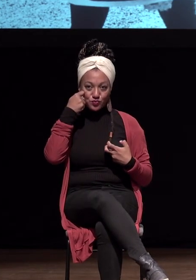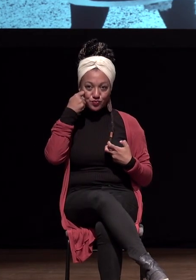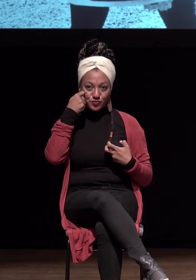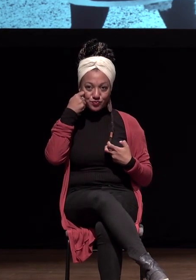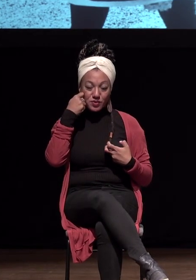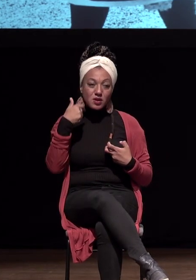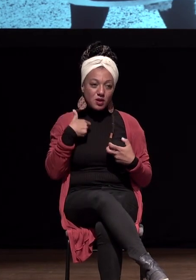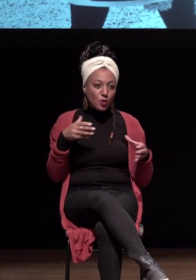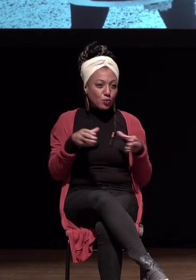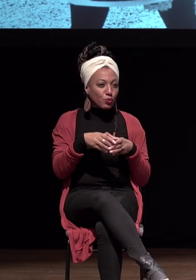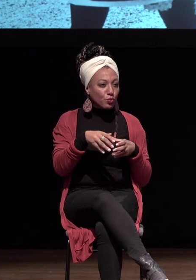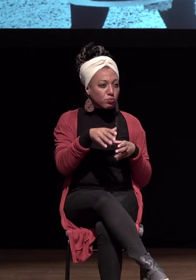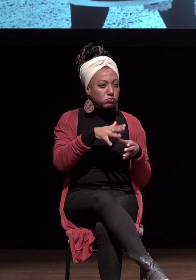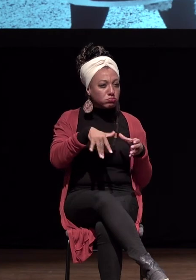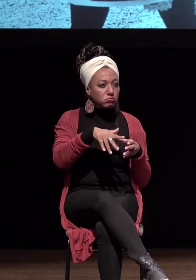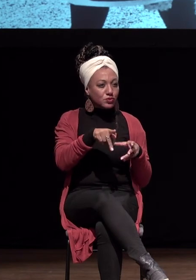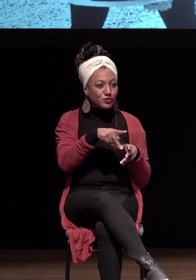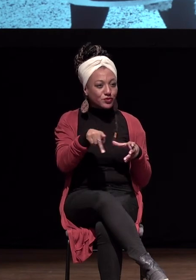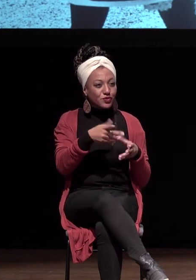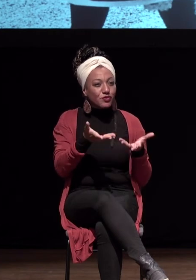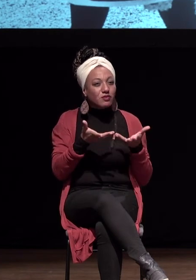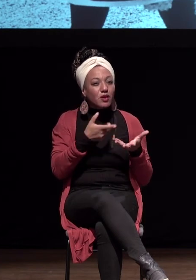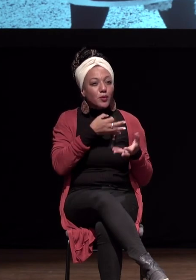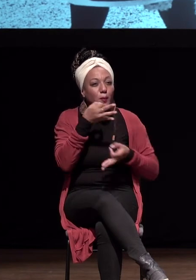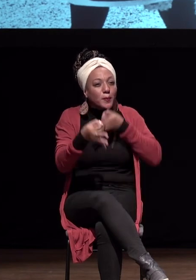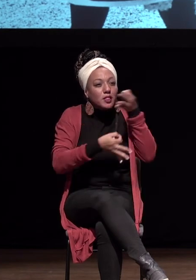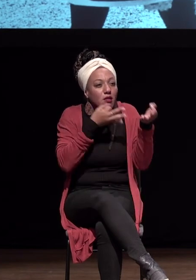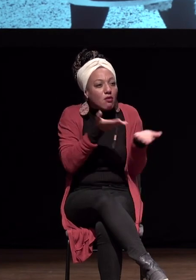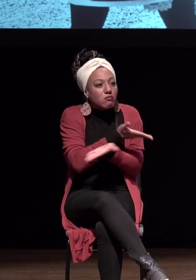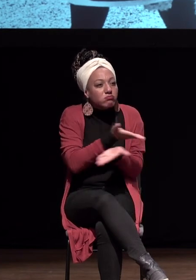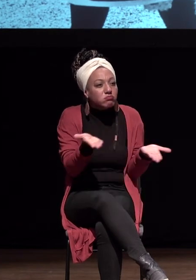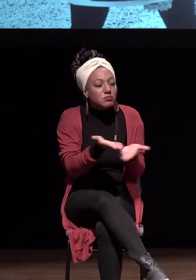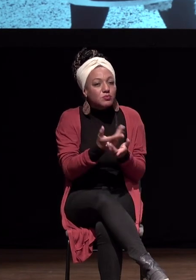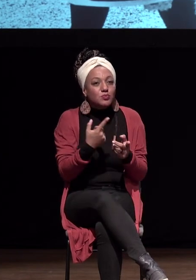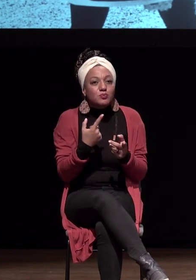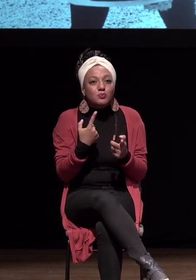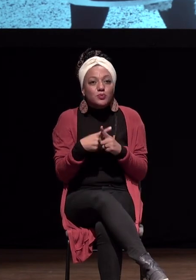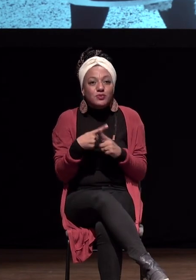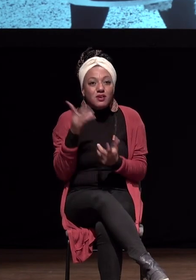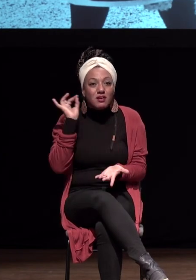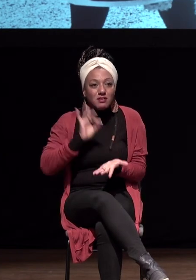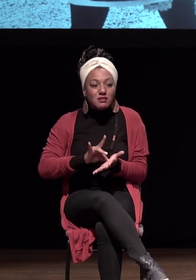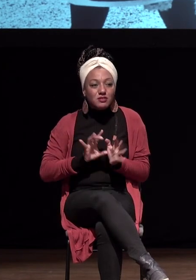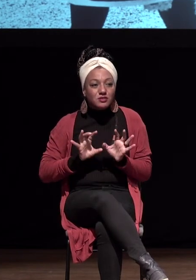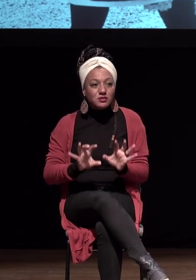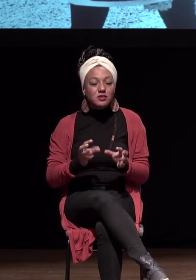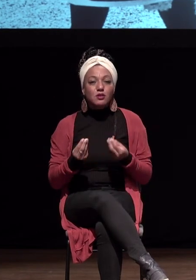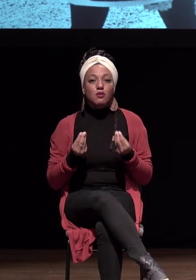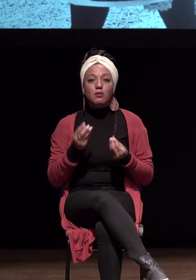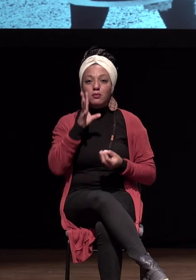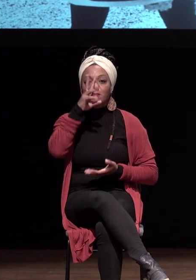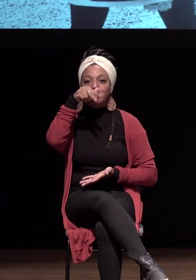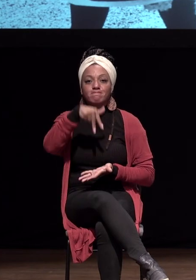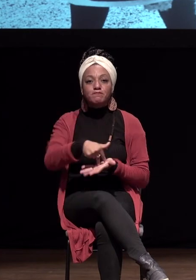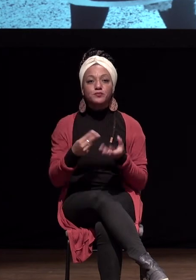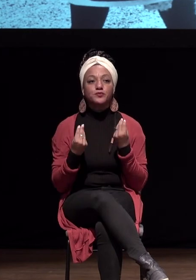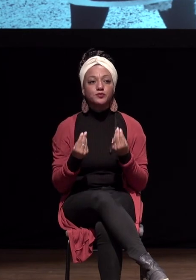e eu queria dialogar sobre isso. Né? Como resistir diante de uma realidade como essa?